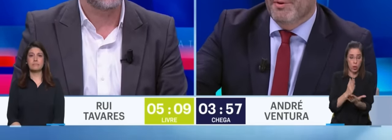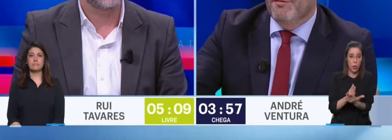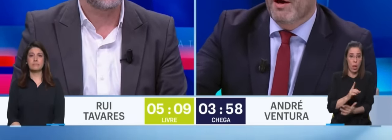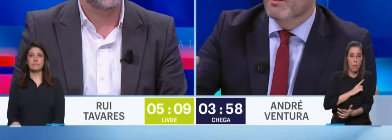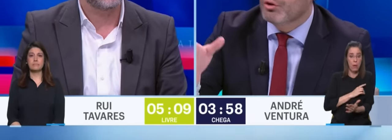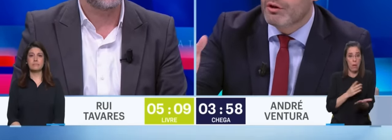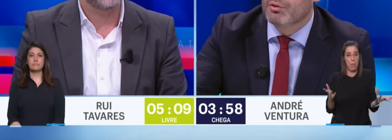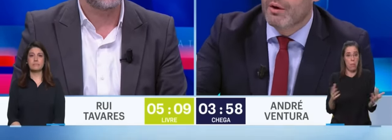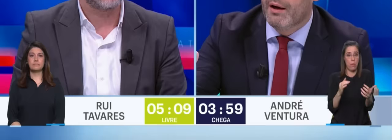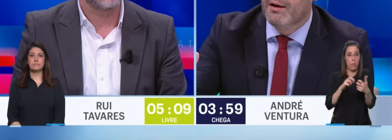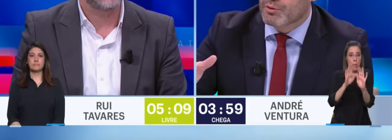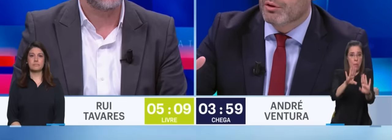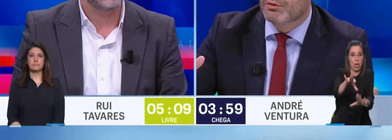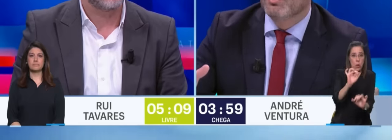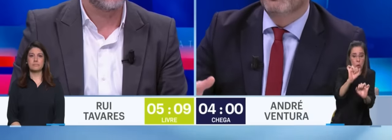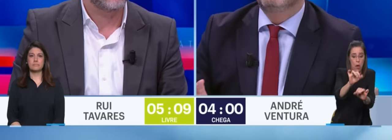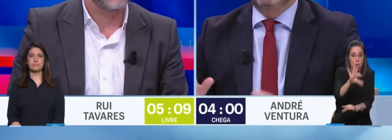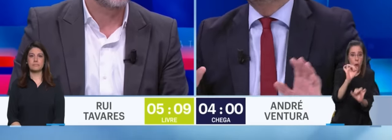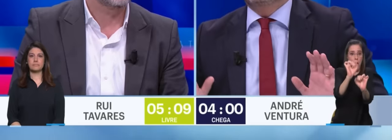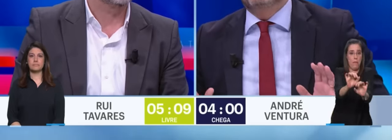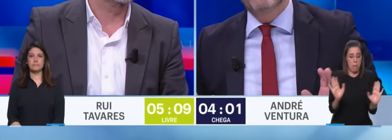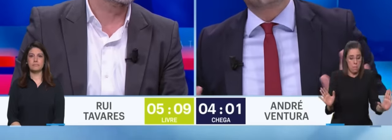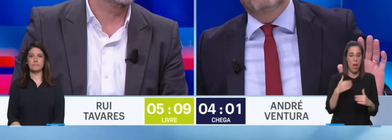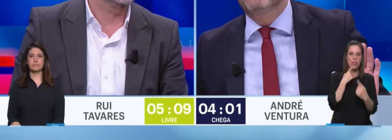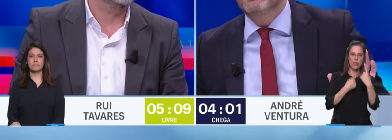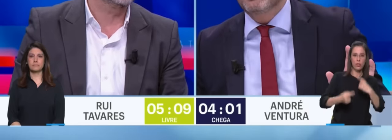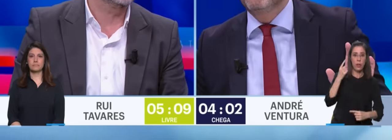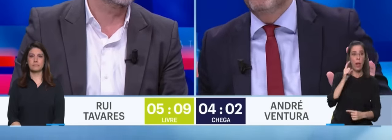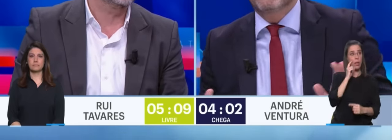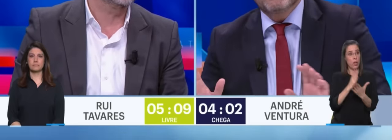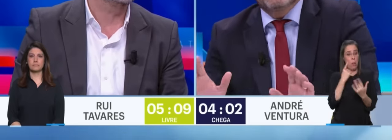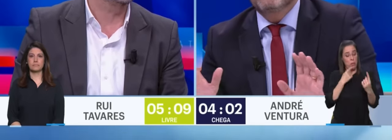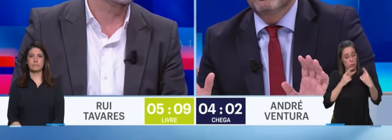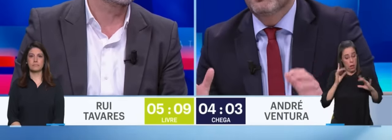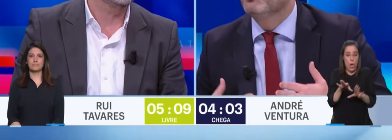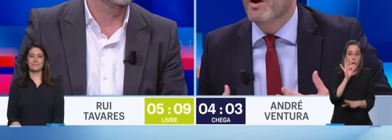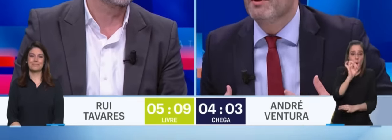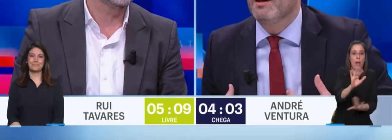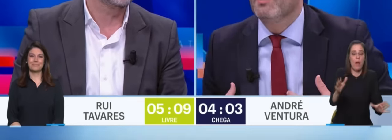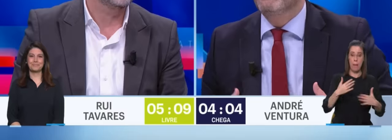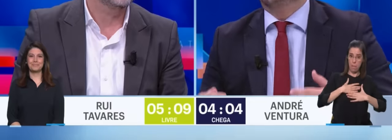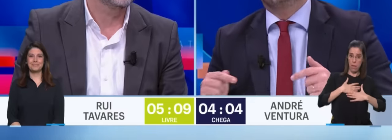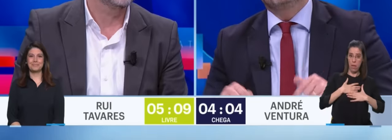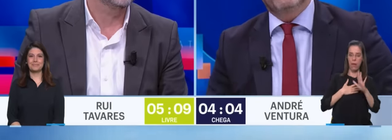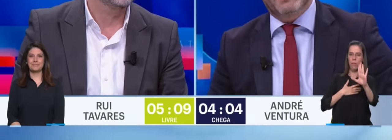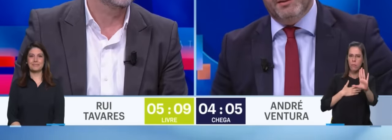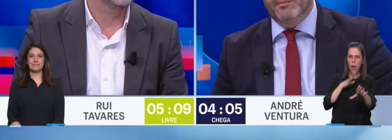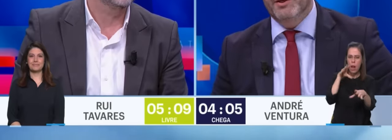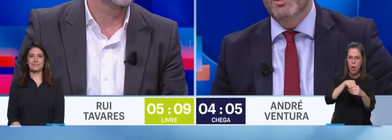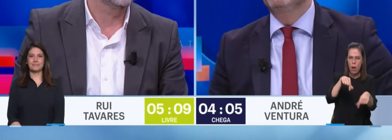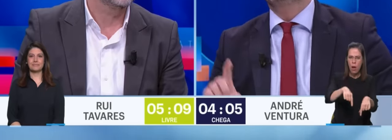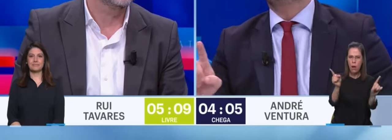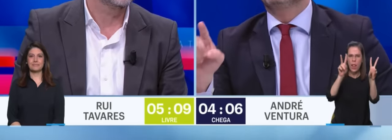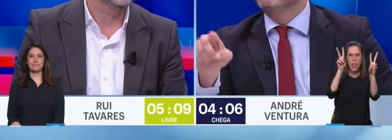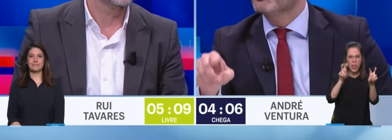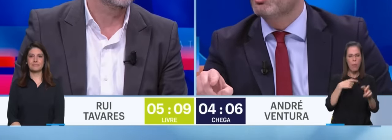na escola privada é uma escolha sua é uma escolha sua que eu acho estranho para quem defende tanta a escola pública Mas é uma escolha sua não é minha agora não mete é aqui temas